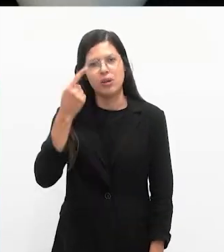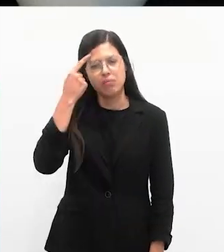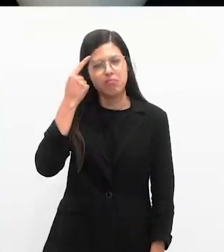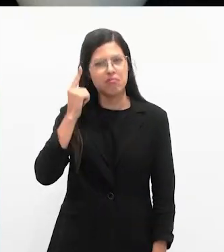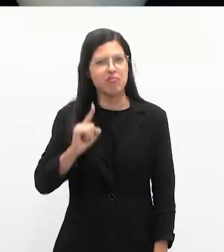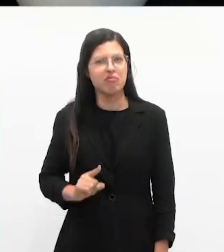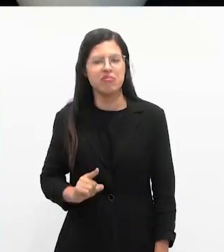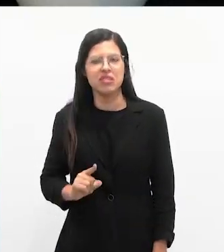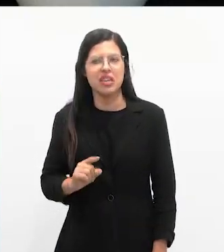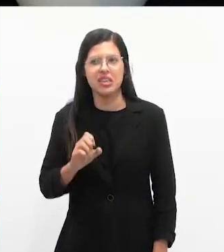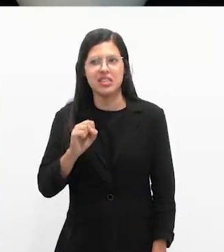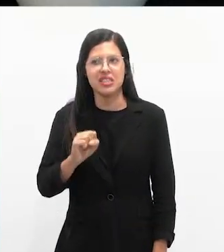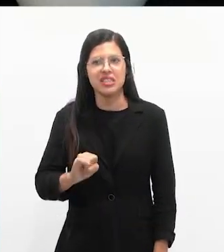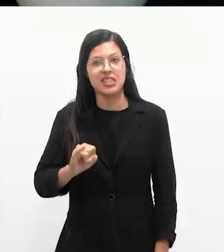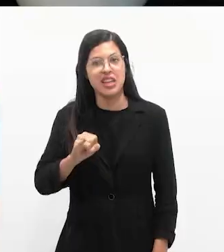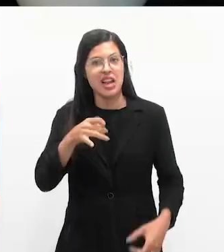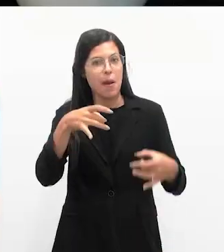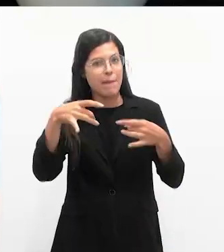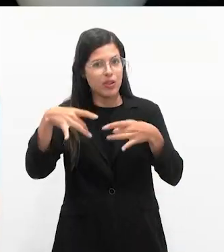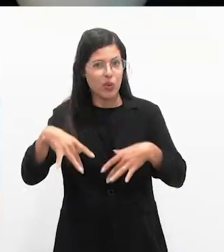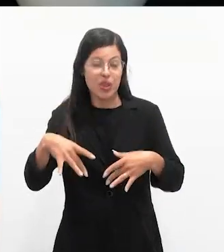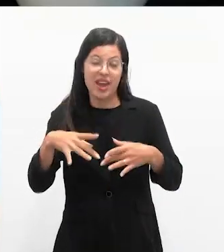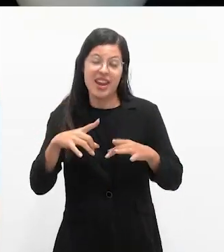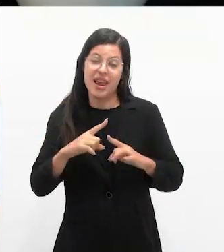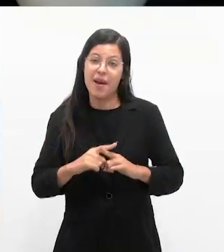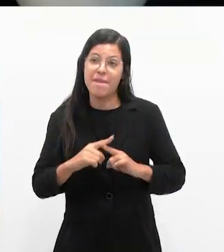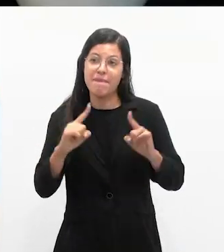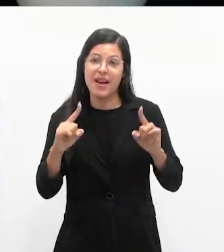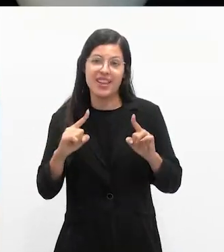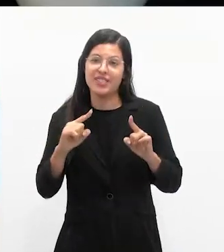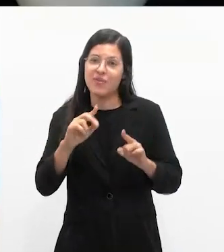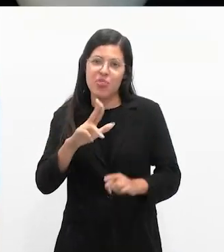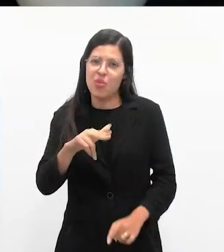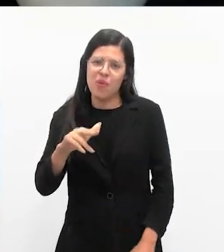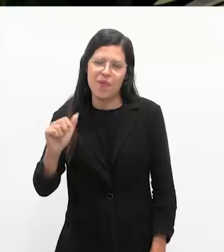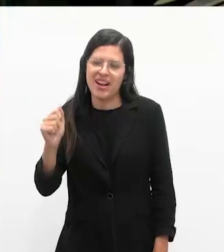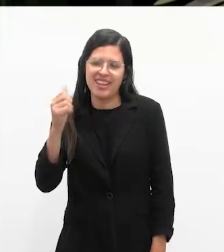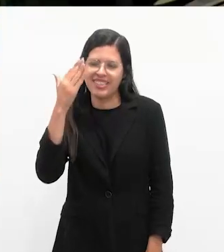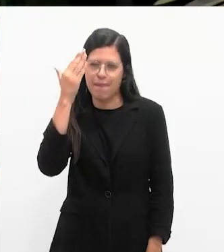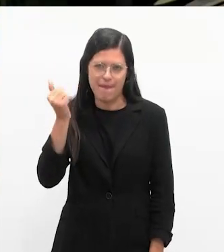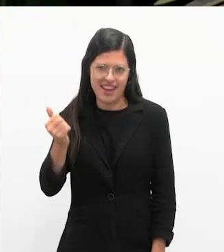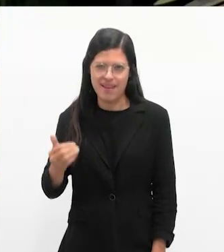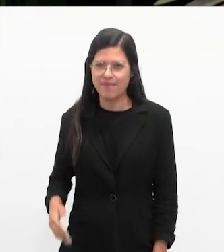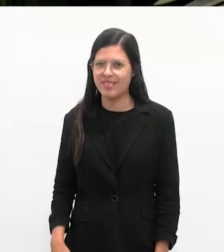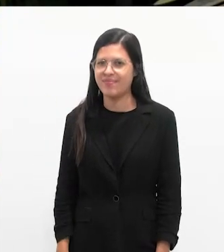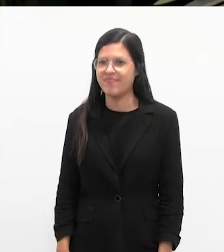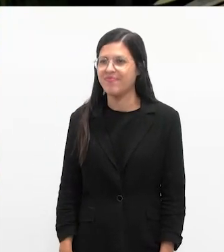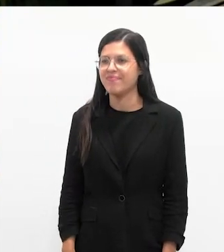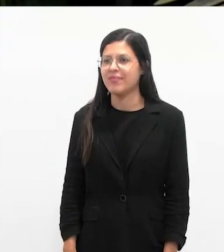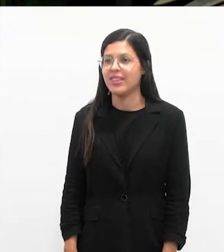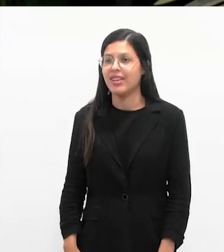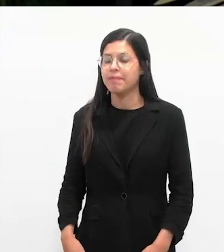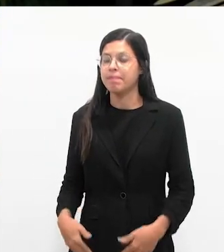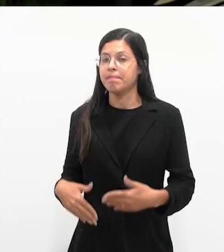sei se ele abandonaria, mas nunca iremos saber. O fato de termos